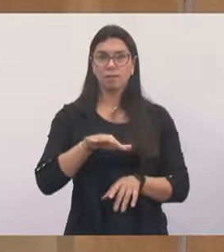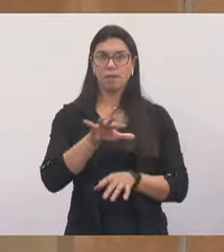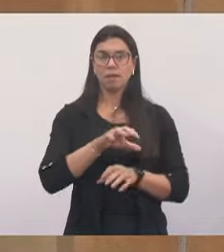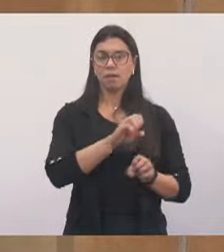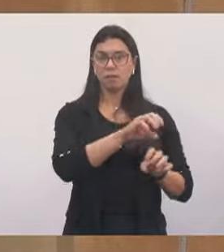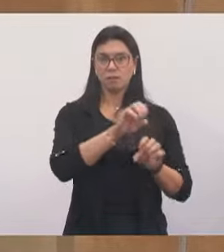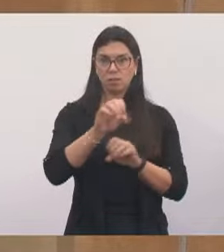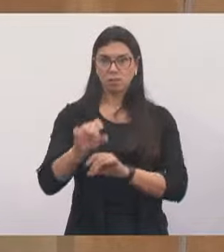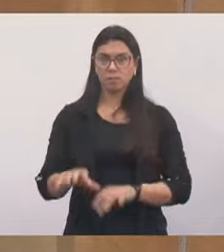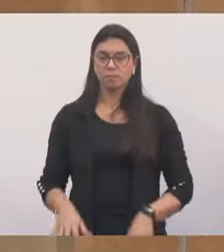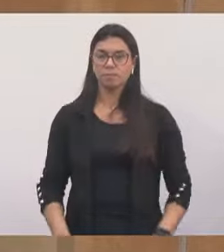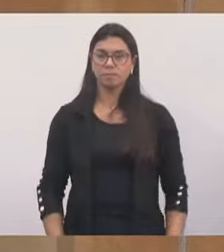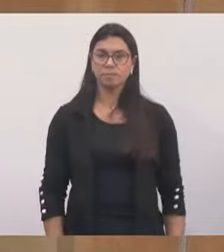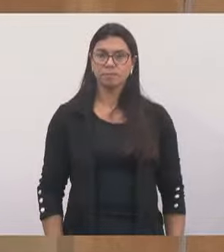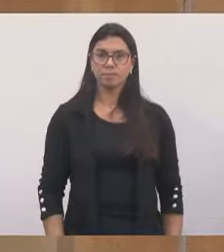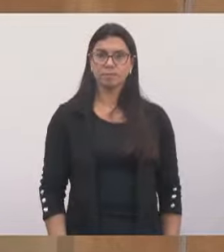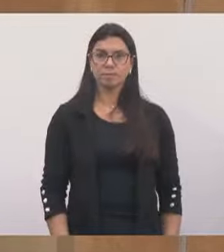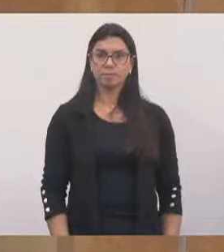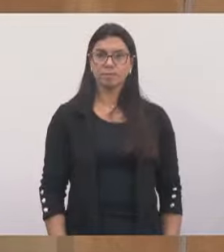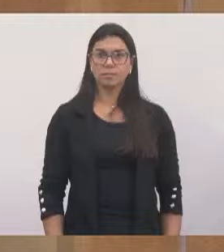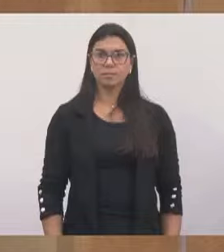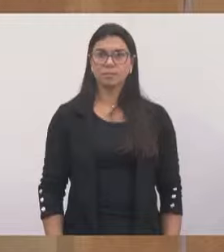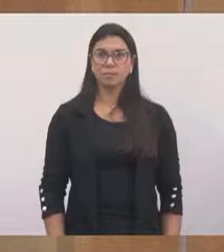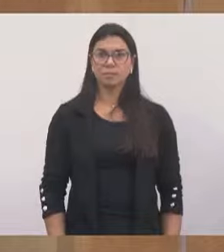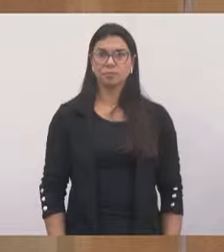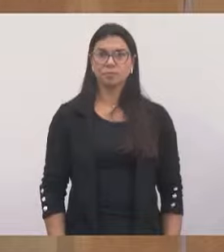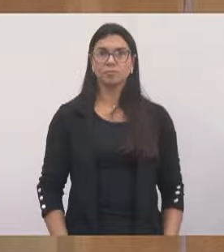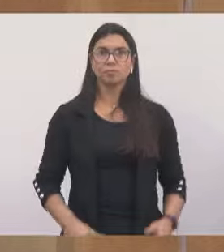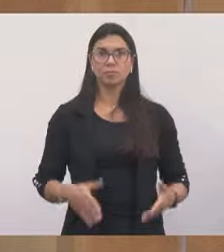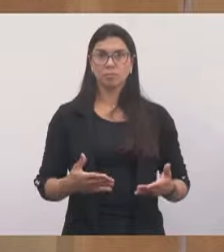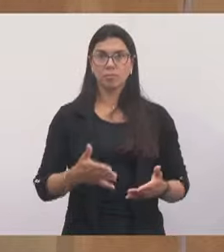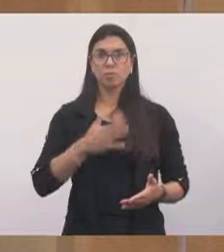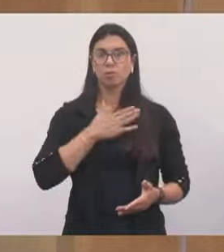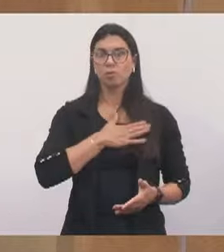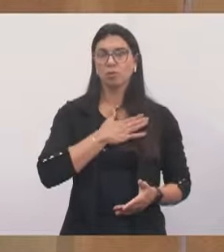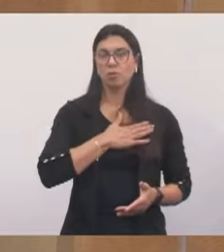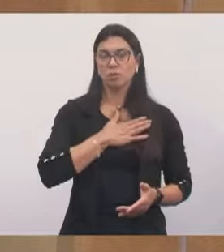educação. Próximo. Fechou. Então,